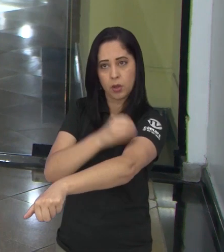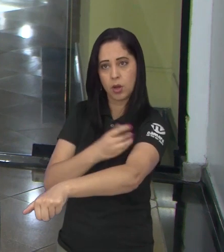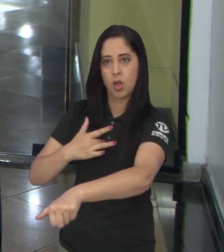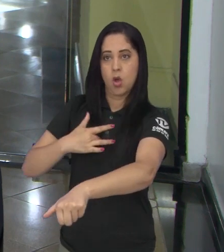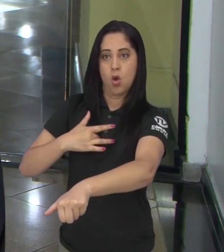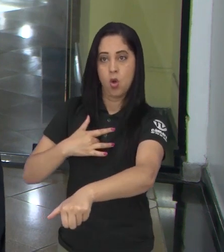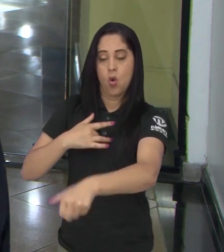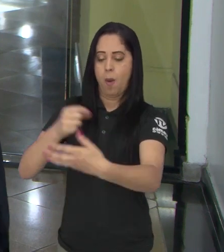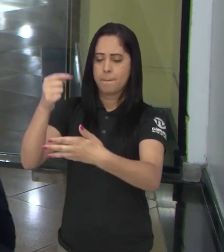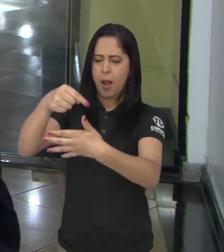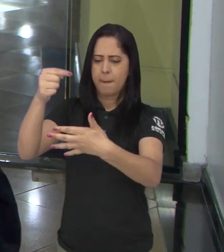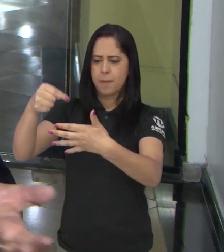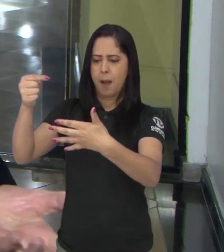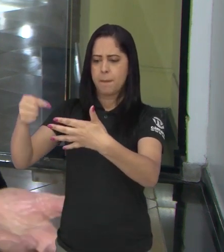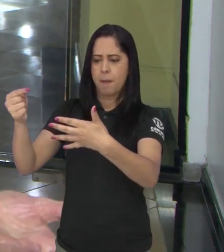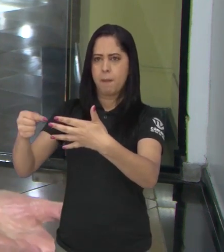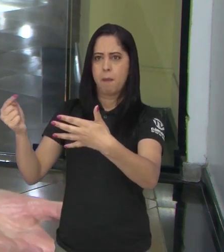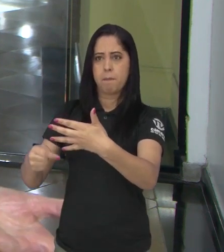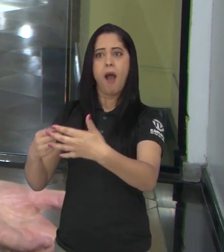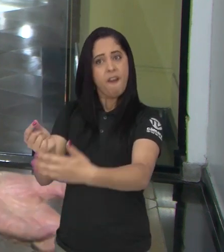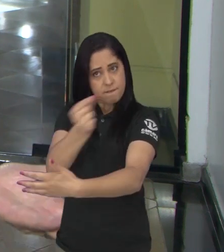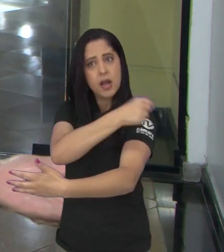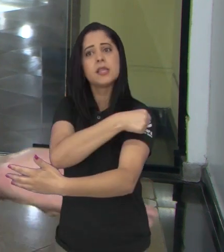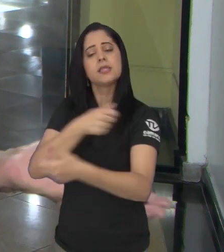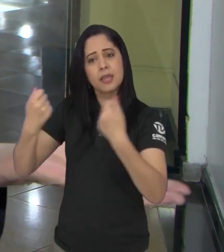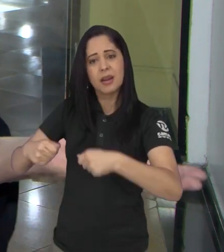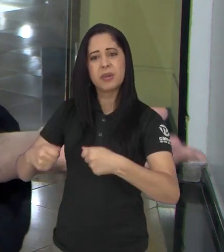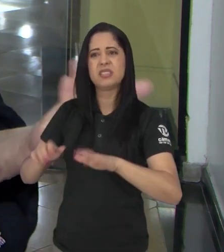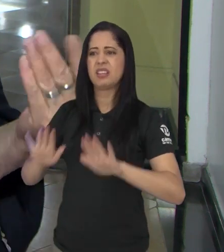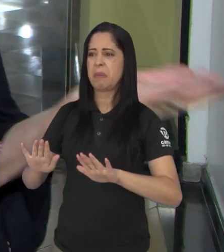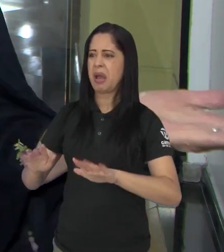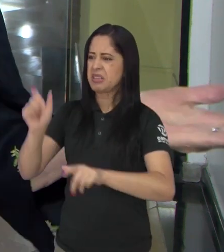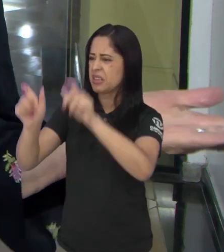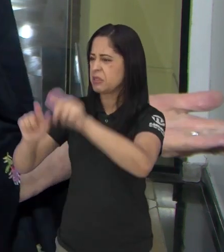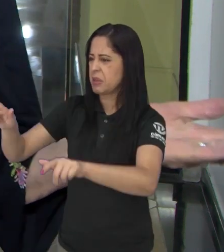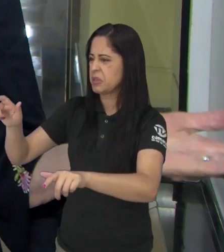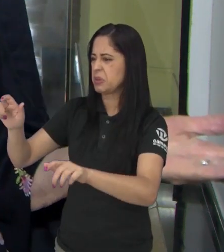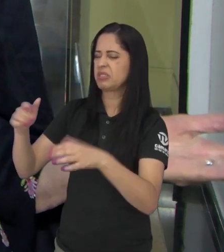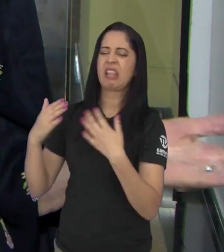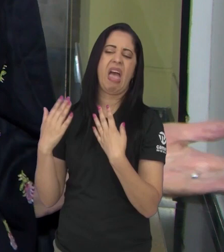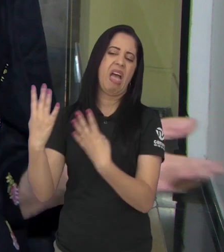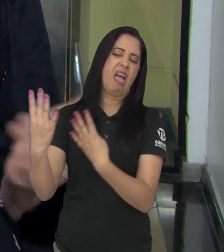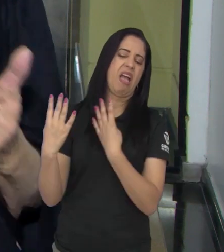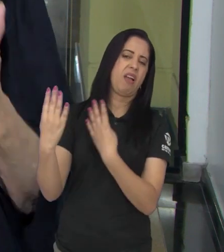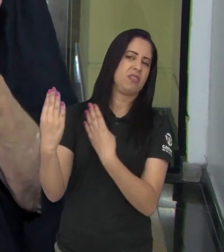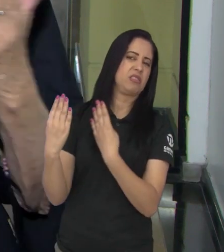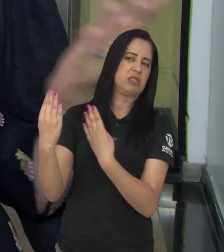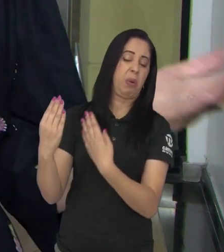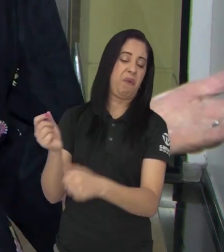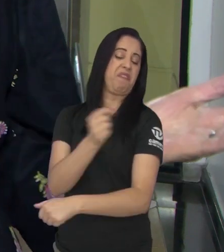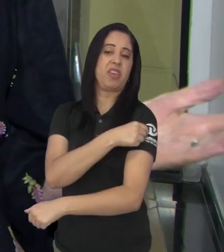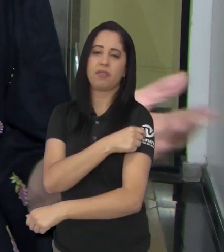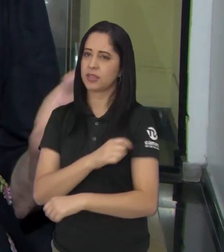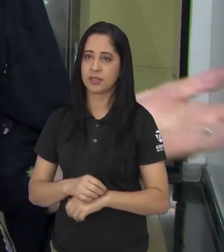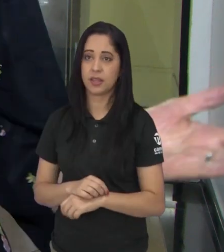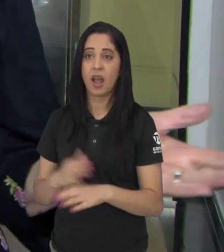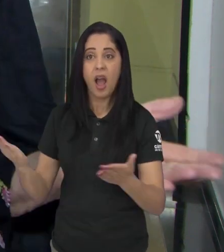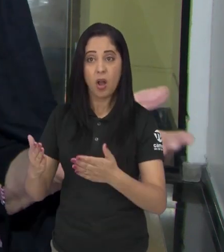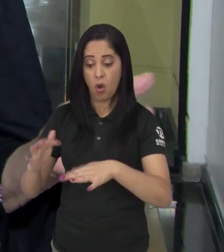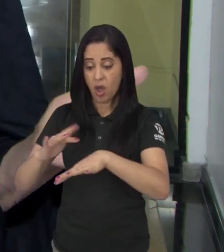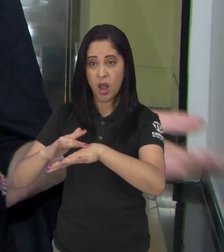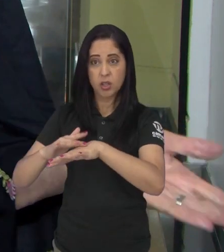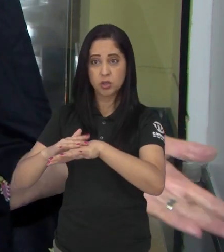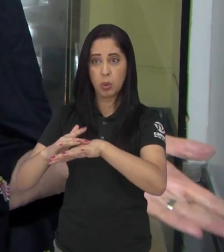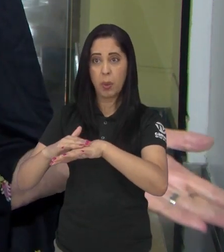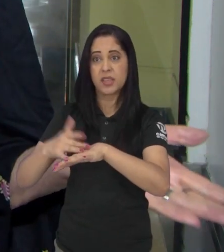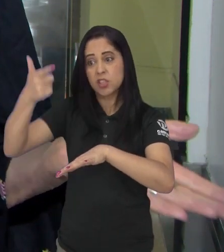vacina é tuberculose. Infelizmente, o país, de repente, parou de acreditar na vacina. Estamos aí com um monte